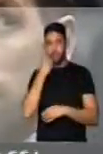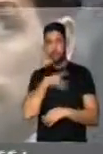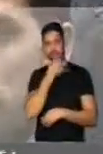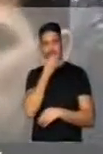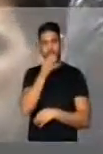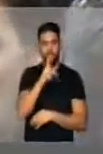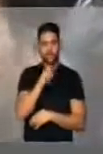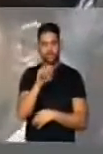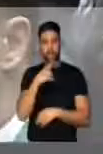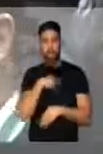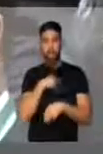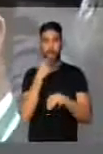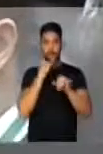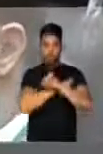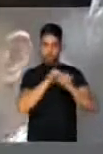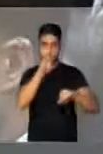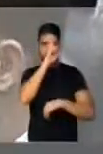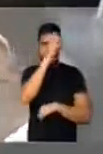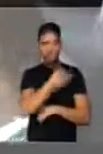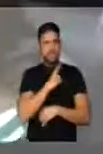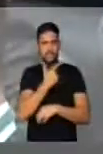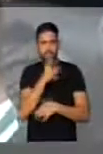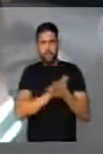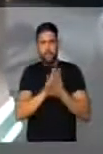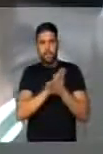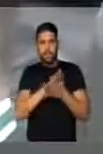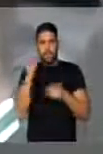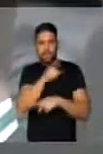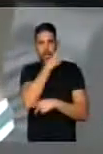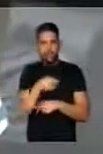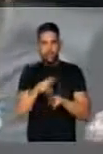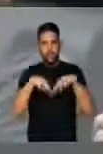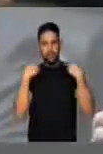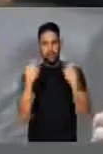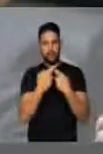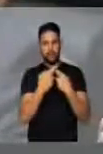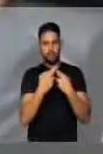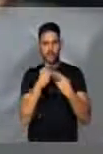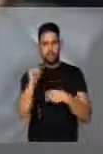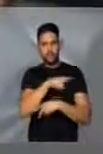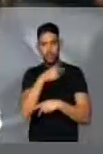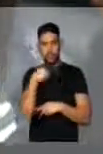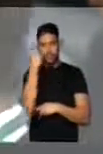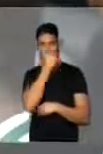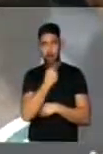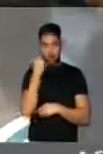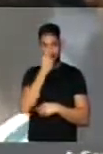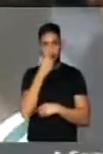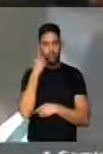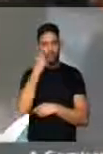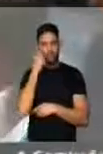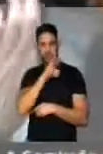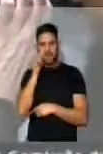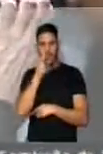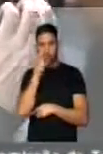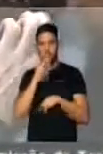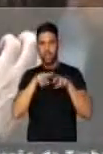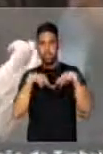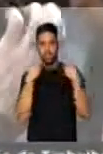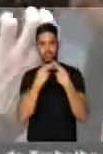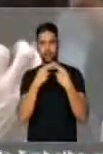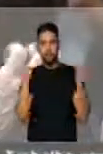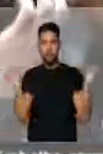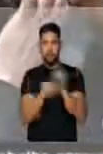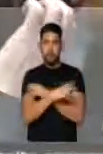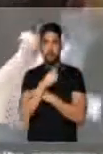psb que eu transmito a vossa excelência para que a gente não tenha interrupção da sessão se suspende por uma hora o deputado vai achar que a sessão ser